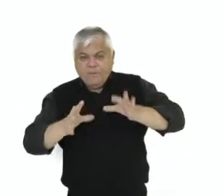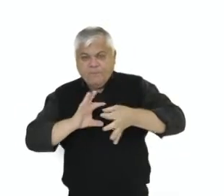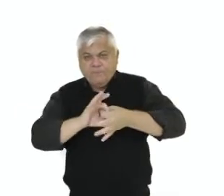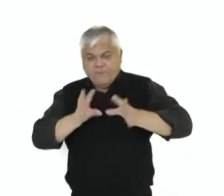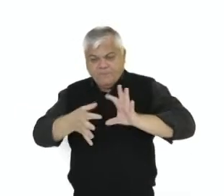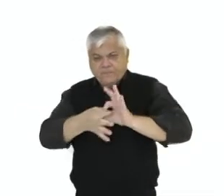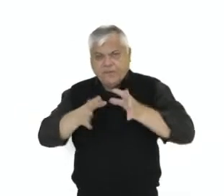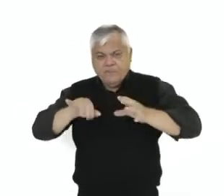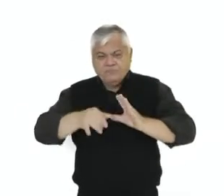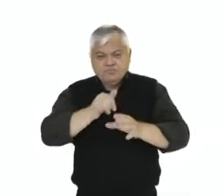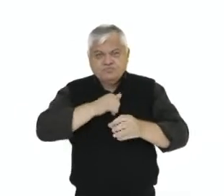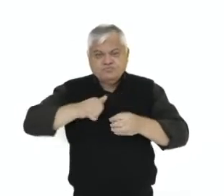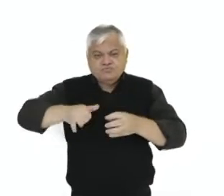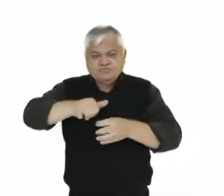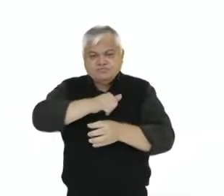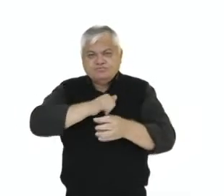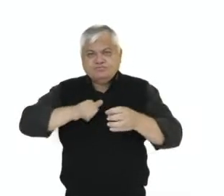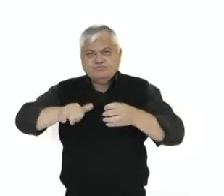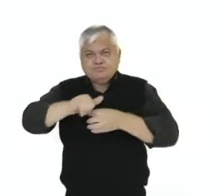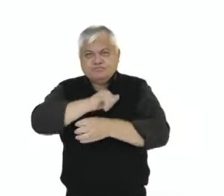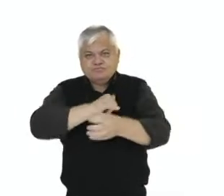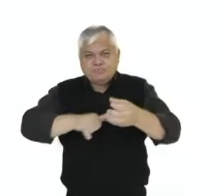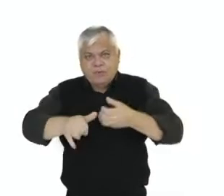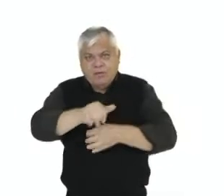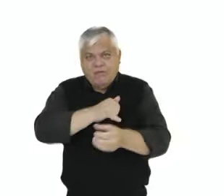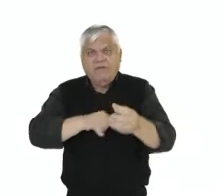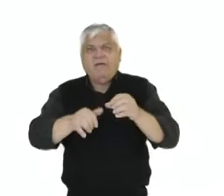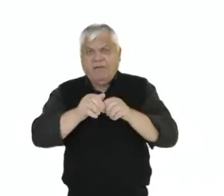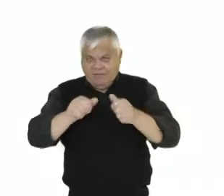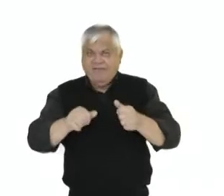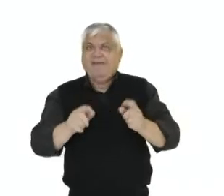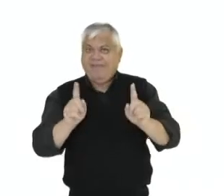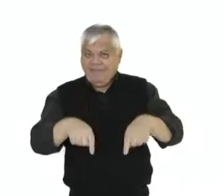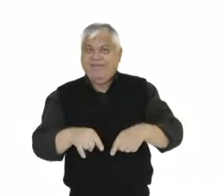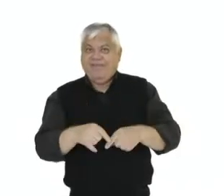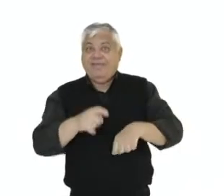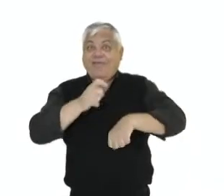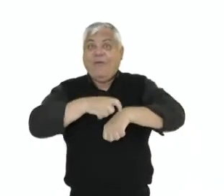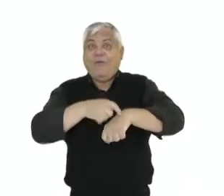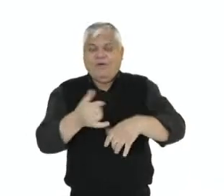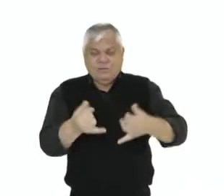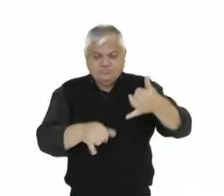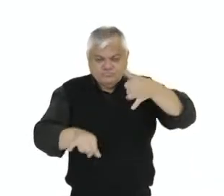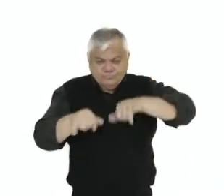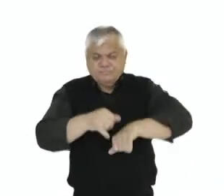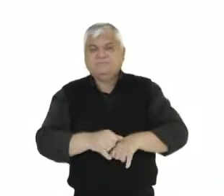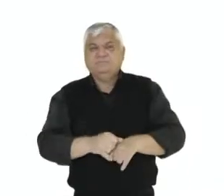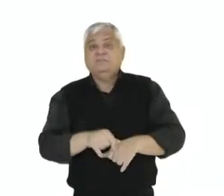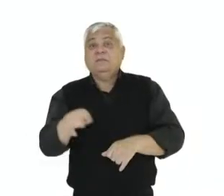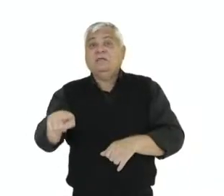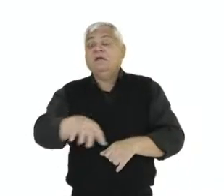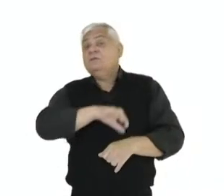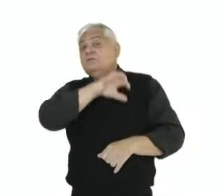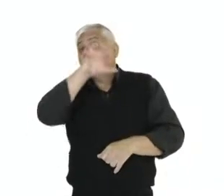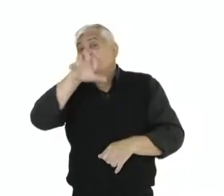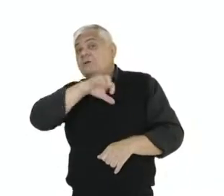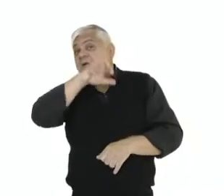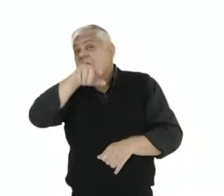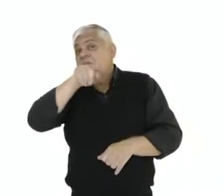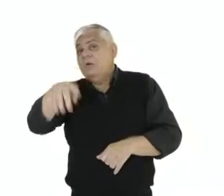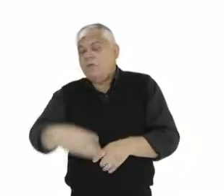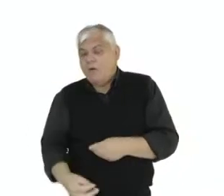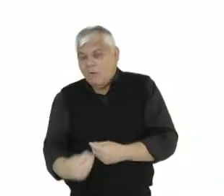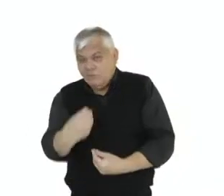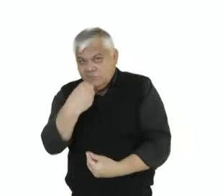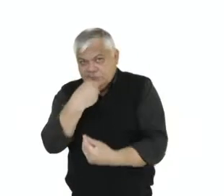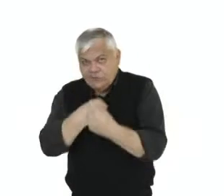e energias envolvidas nesse processo são redistribuídas durante a reação química. Nos animais, a alimentação possibilita